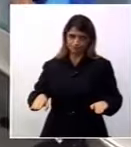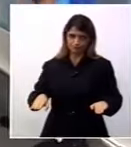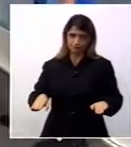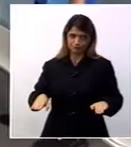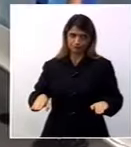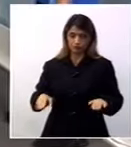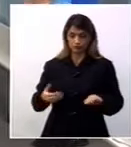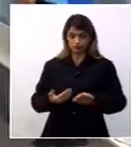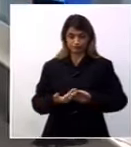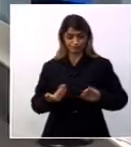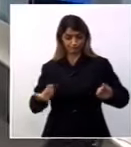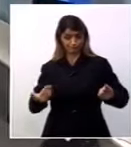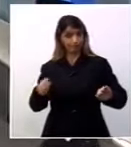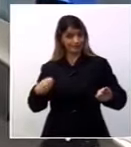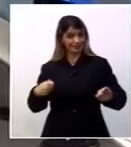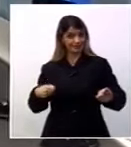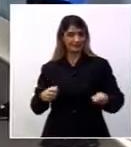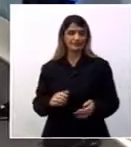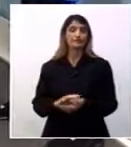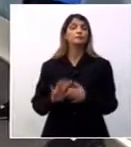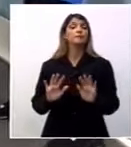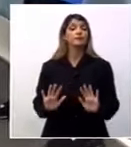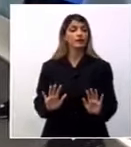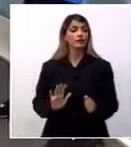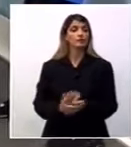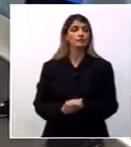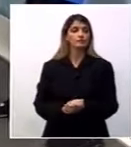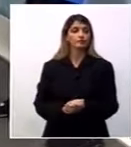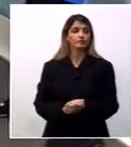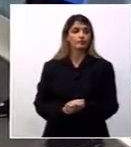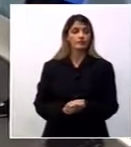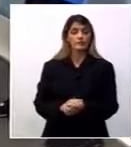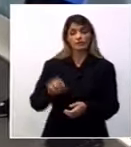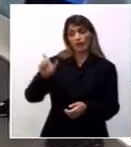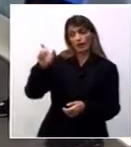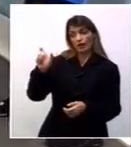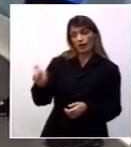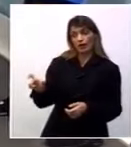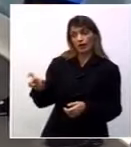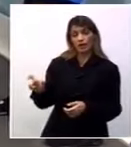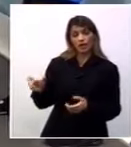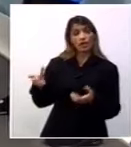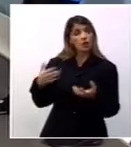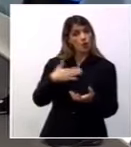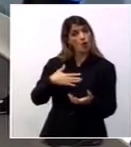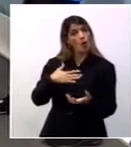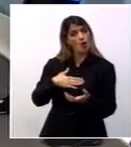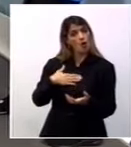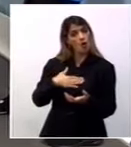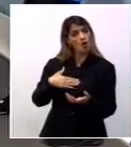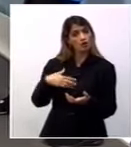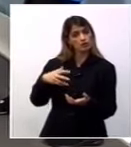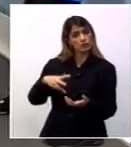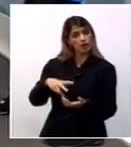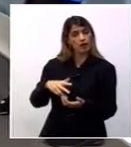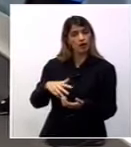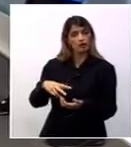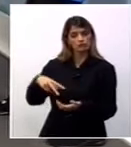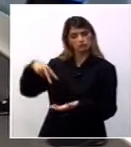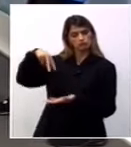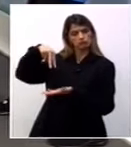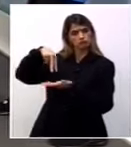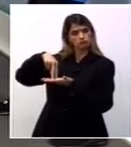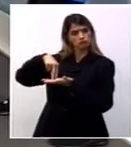Mantendo o distanciamento. Então, nesse caso, ele prefere, né, ficar, ter a luta em cima,